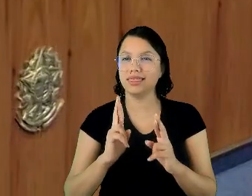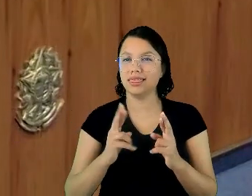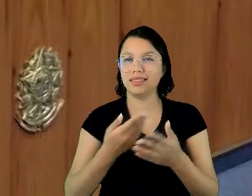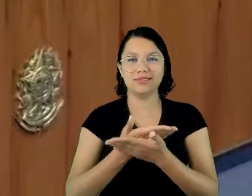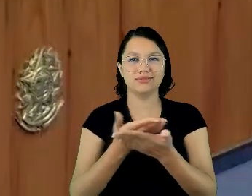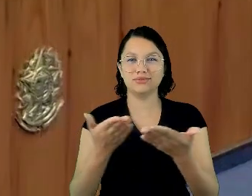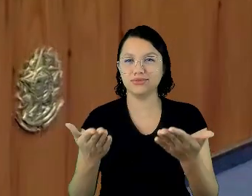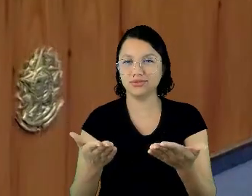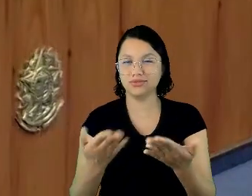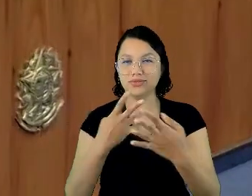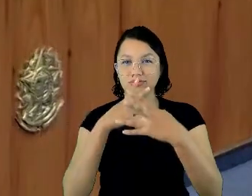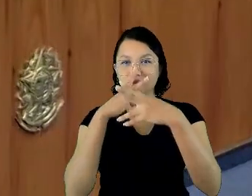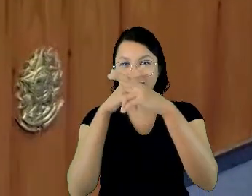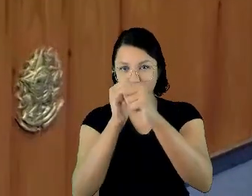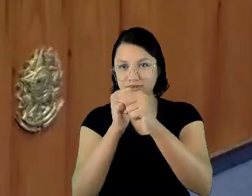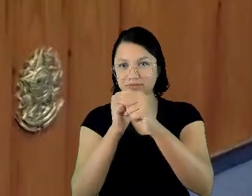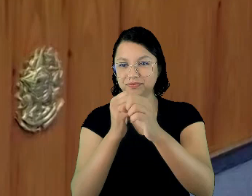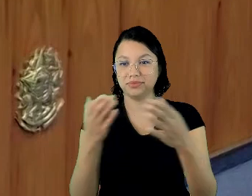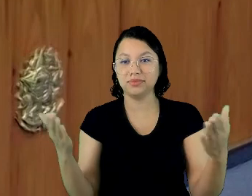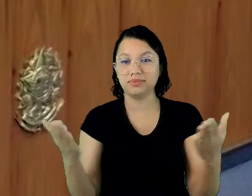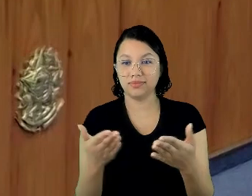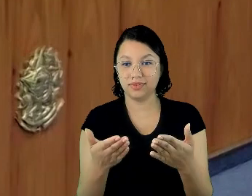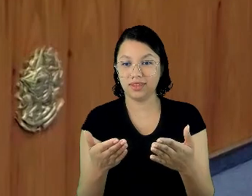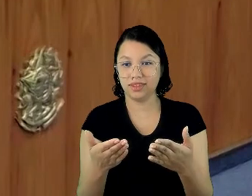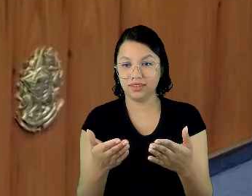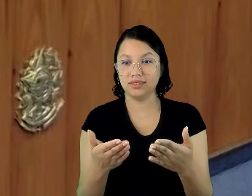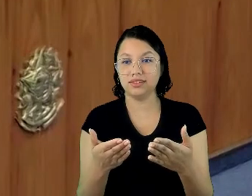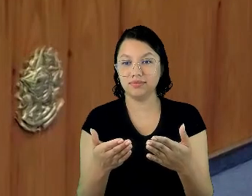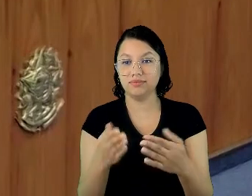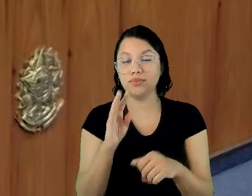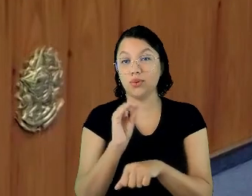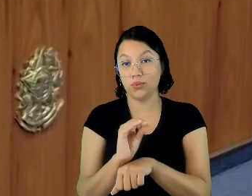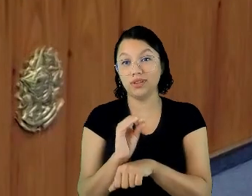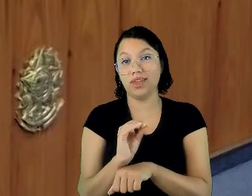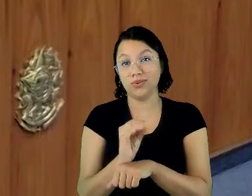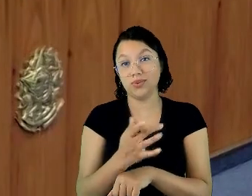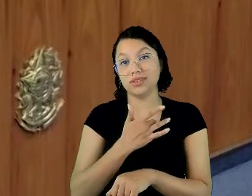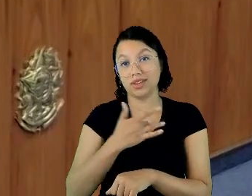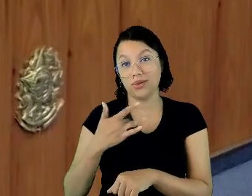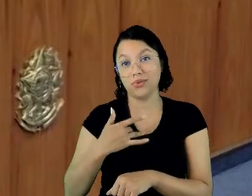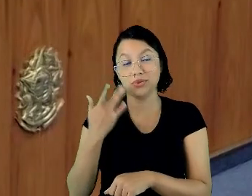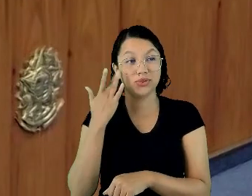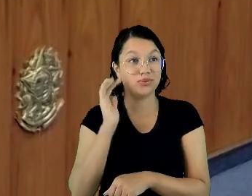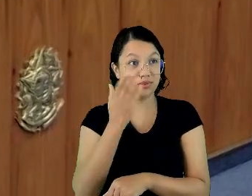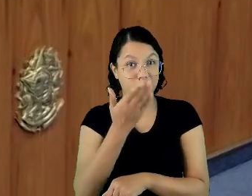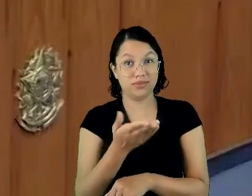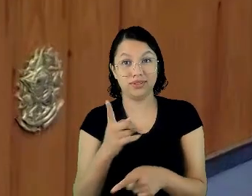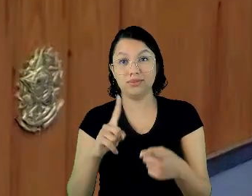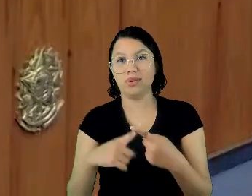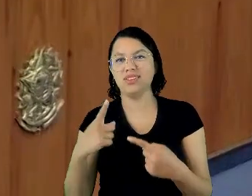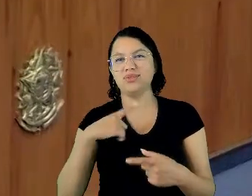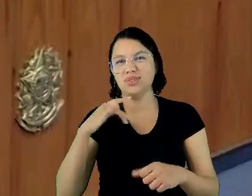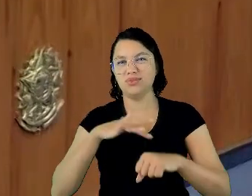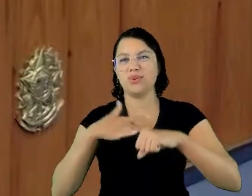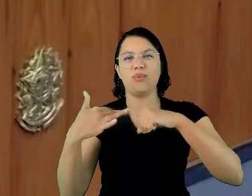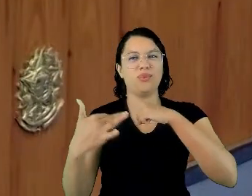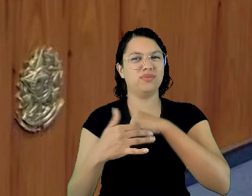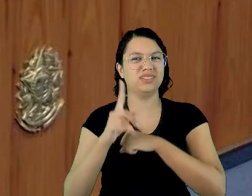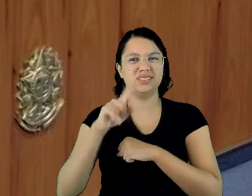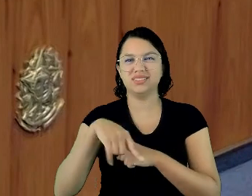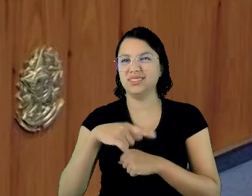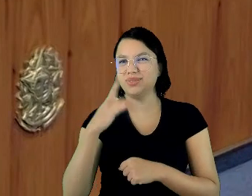nessa recuperação. Não sei vocês, mas eu já peguei Covid e não é brincadeira esse negócio, não. E